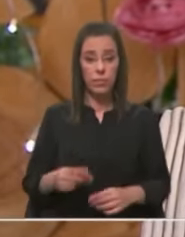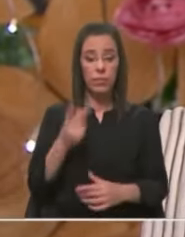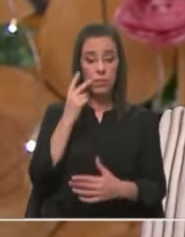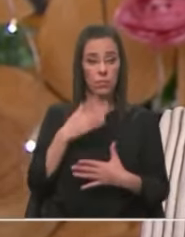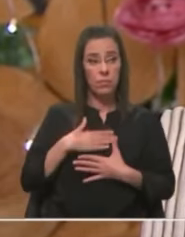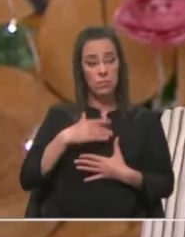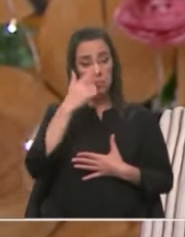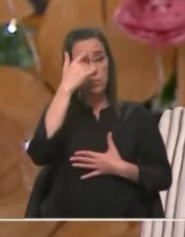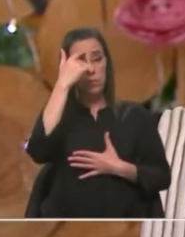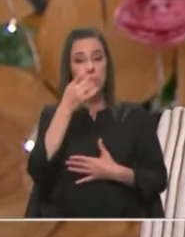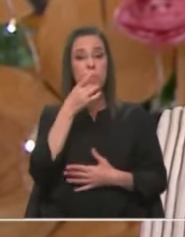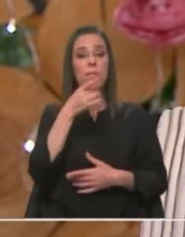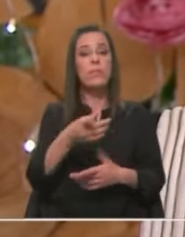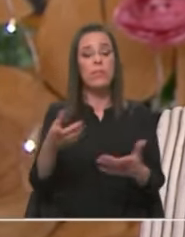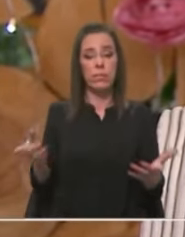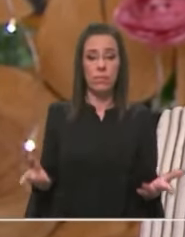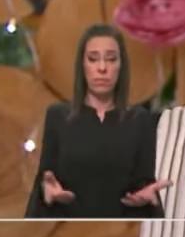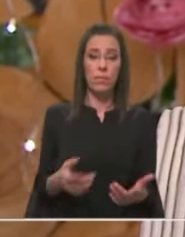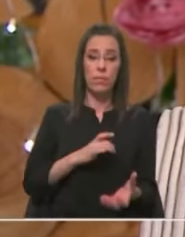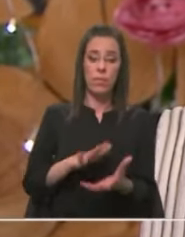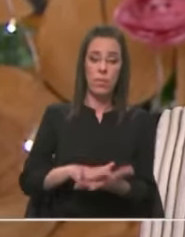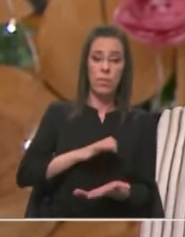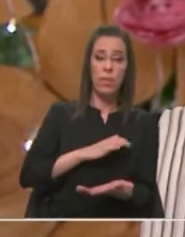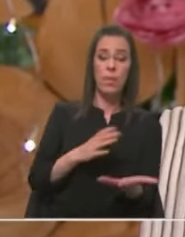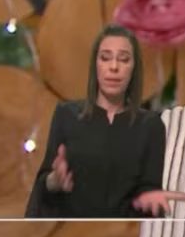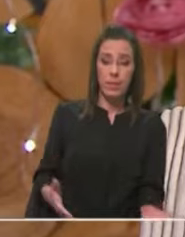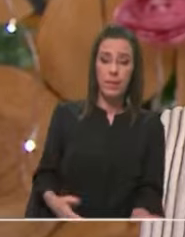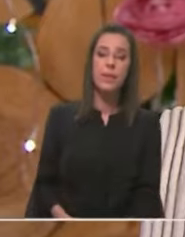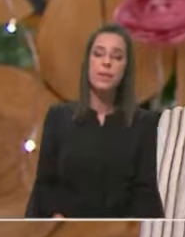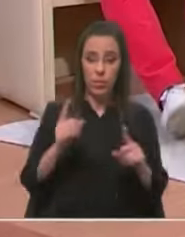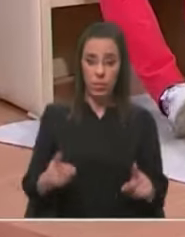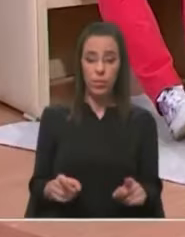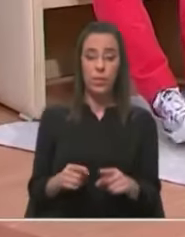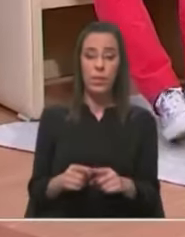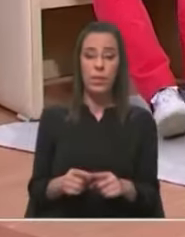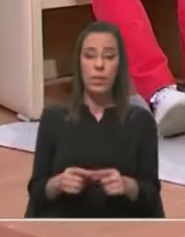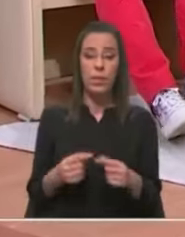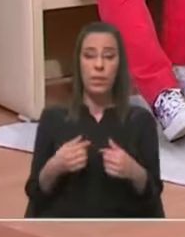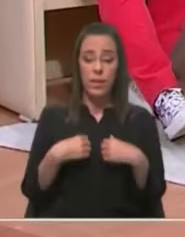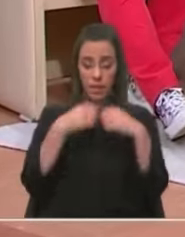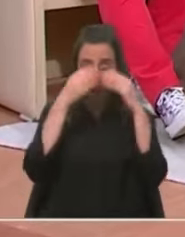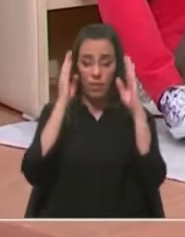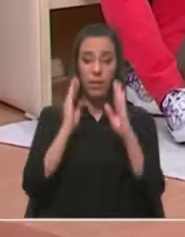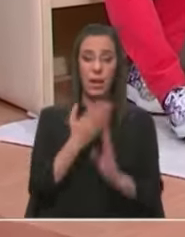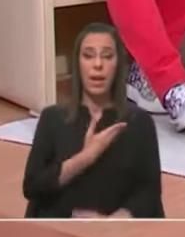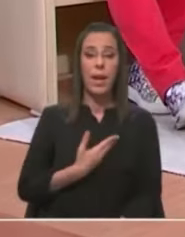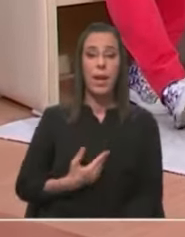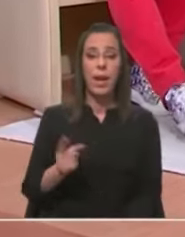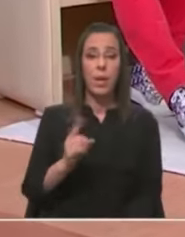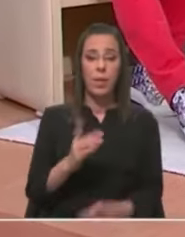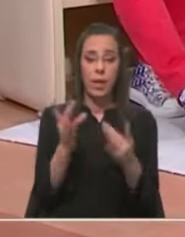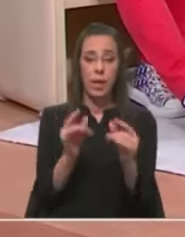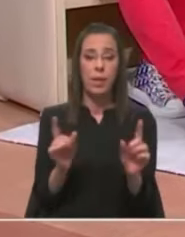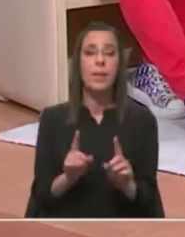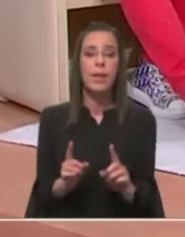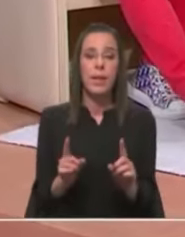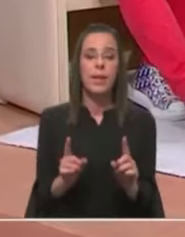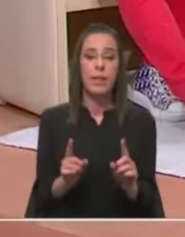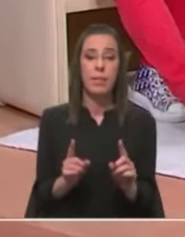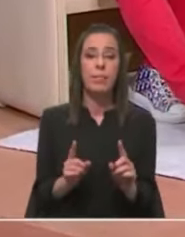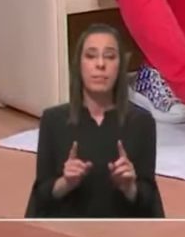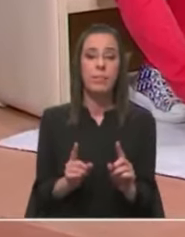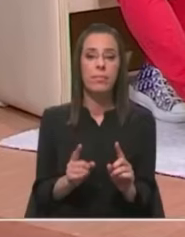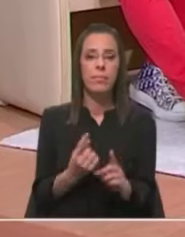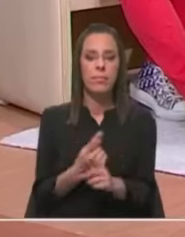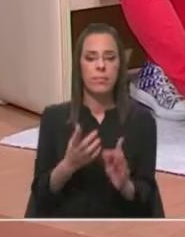vida pensei que um dia seria o meu marido. Pois. Ser freira antigamente não é brincadeira nenhuma. Pois. Era